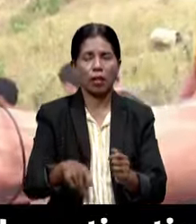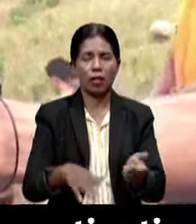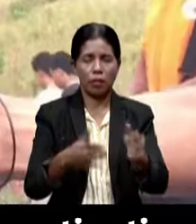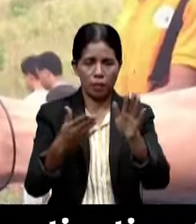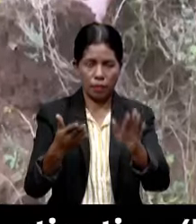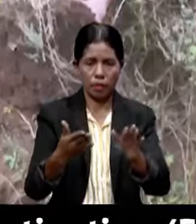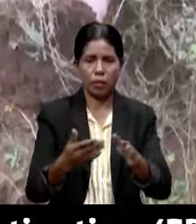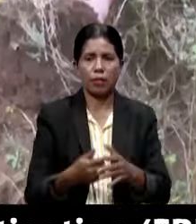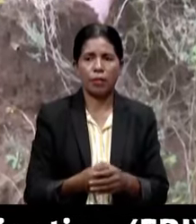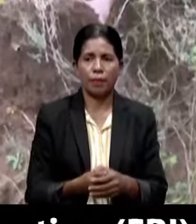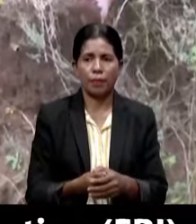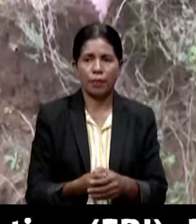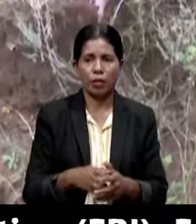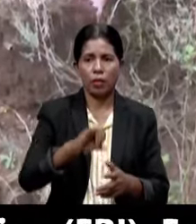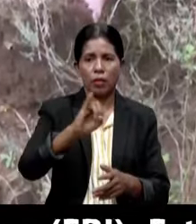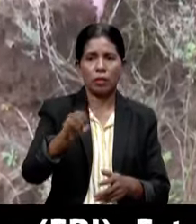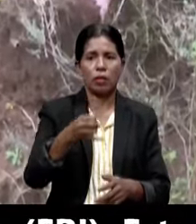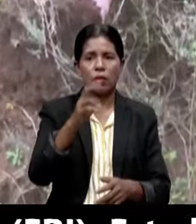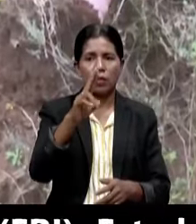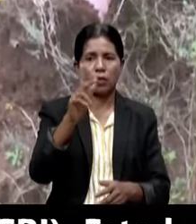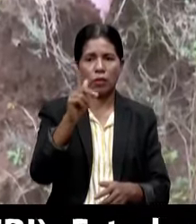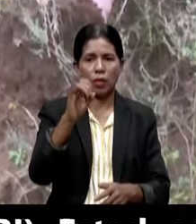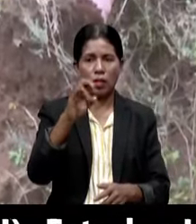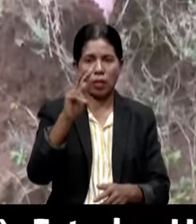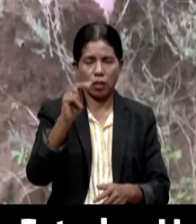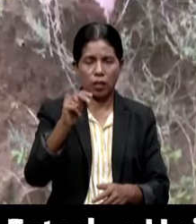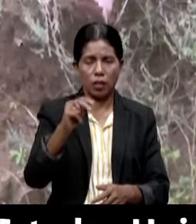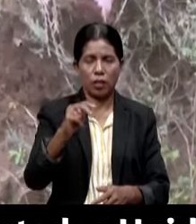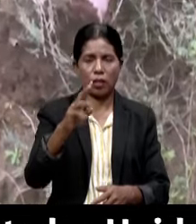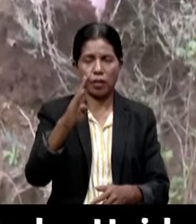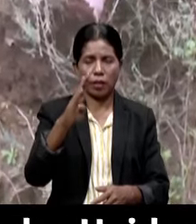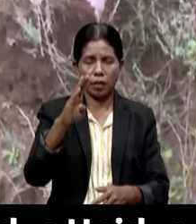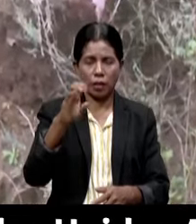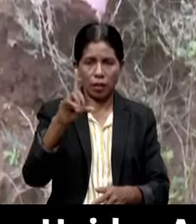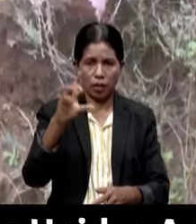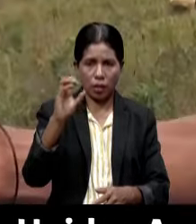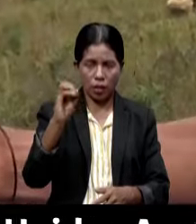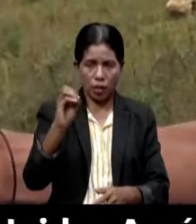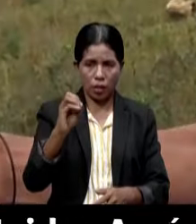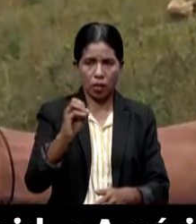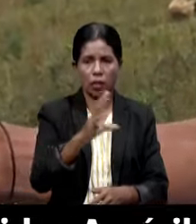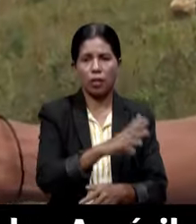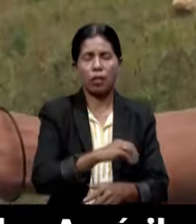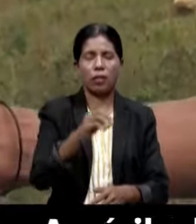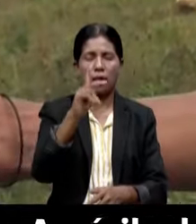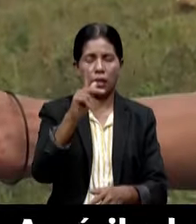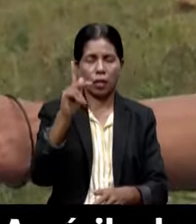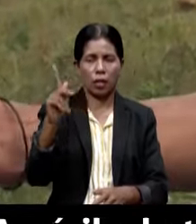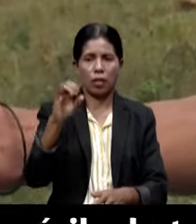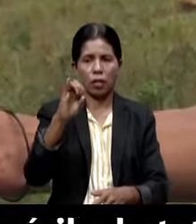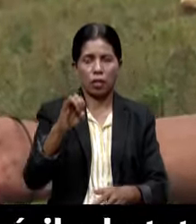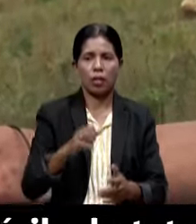matriatiano, Joaquim da Costa Belo, Naram Kakai Kiki